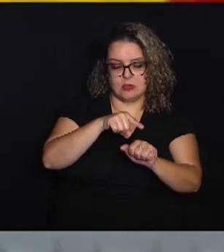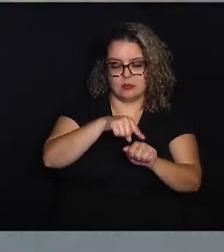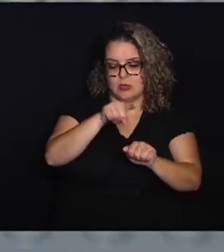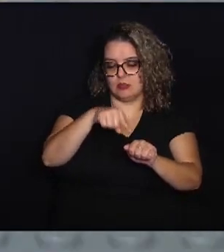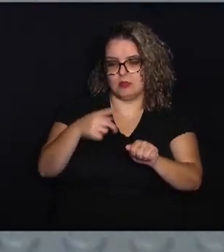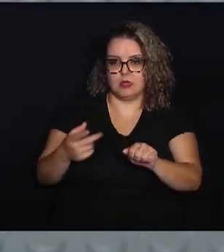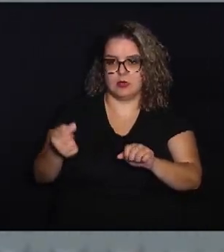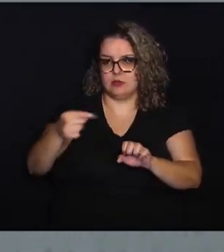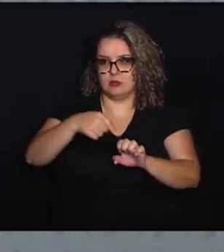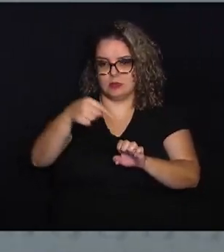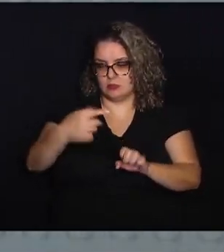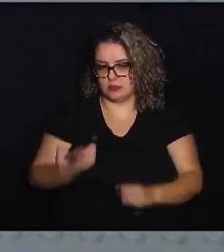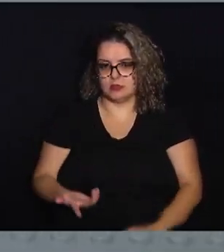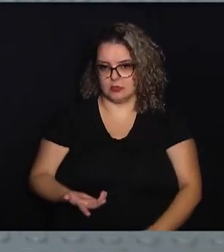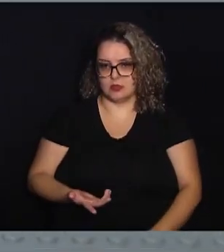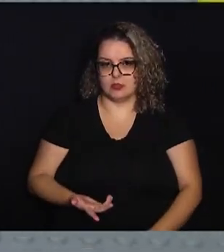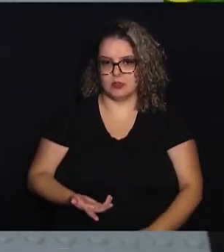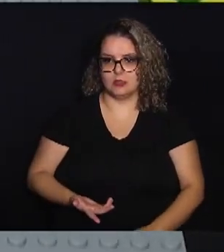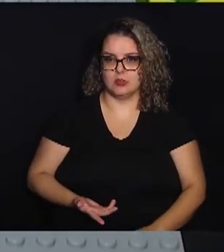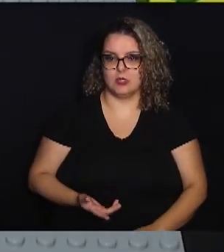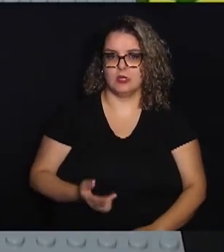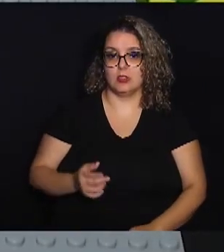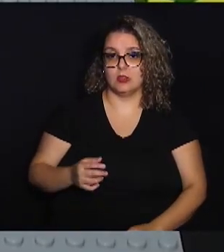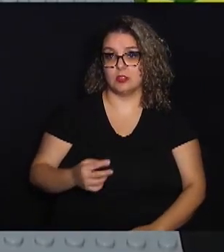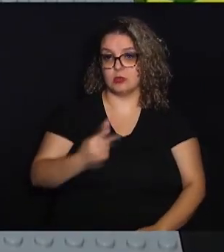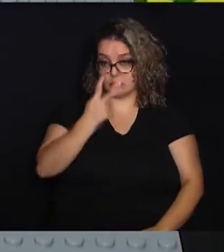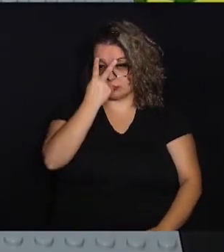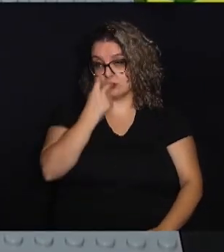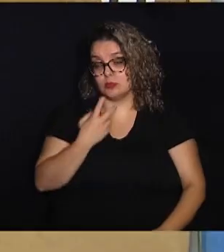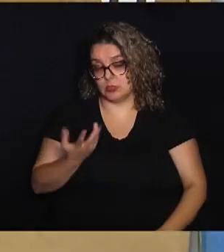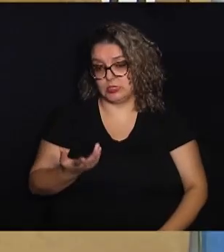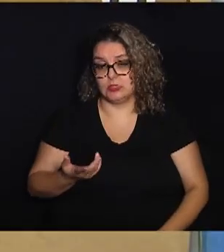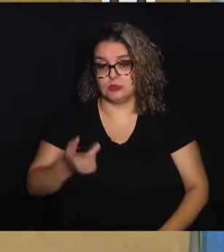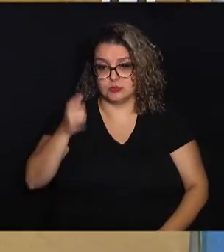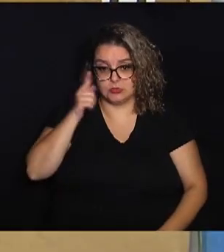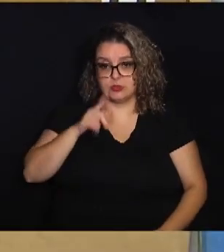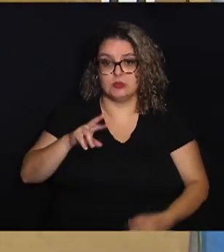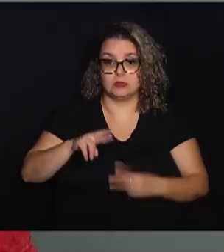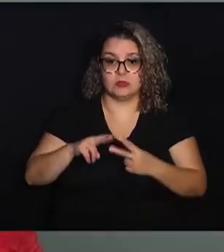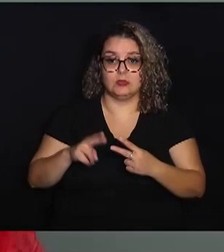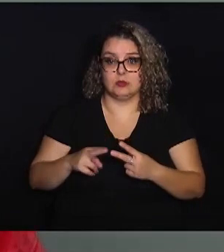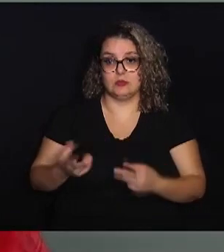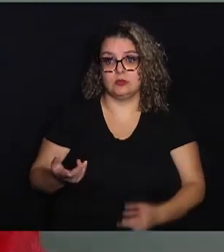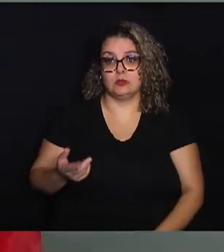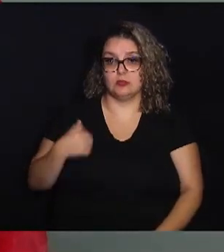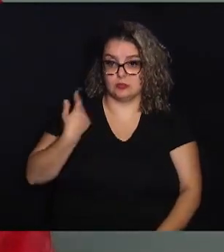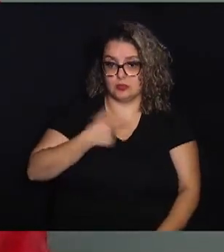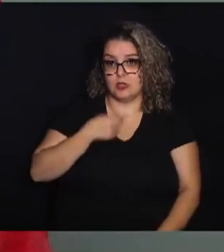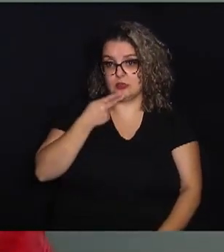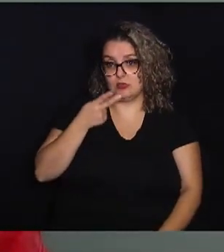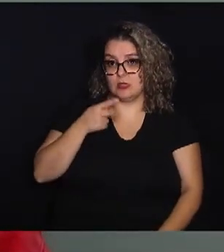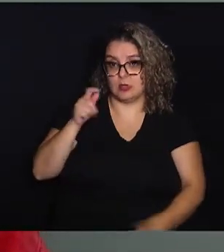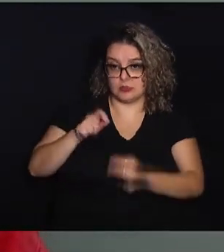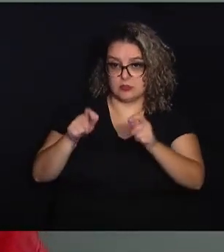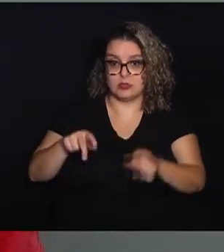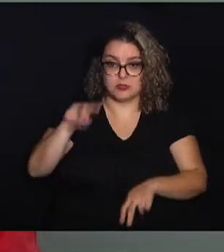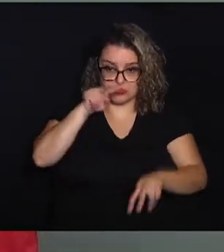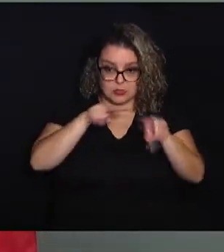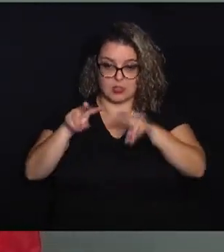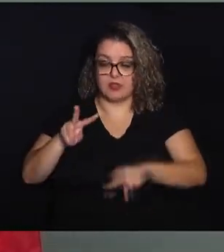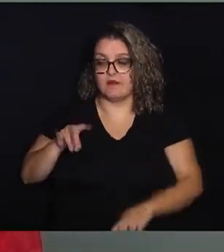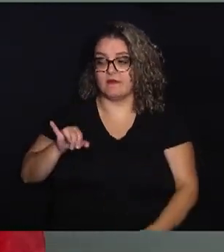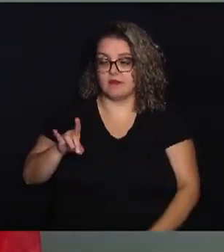visual consegue ter os mesmos recursos que um vidente, nós chamamos de videntes quem tem a